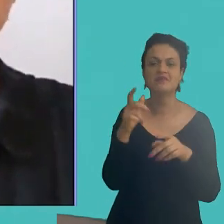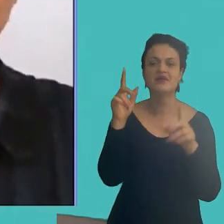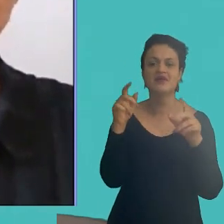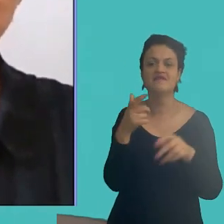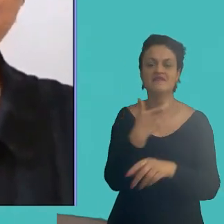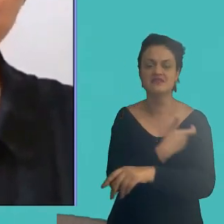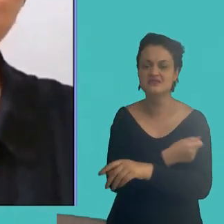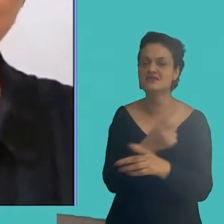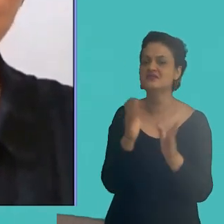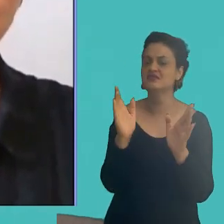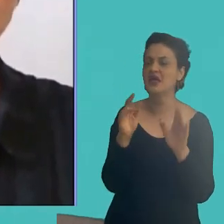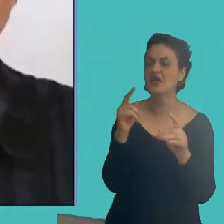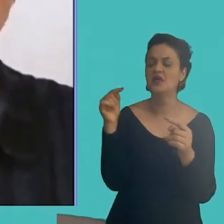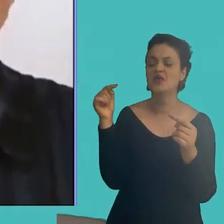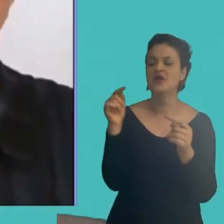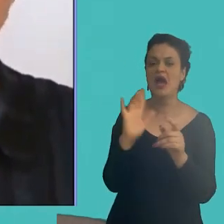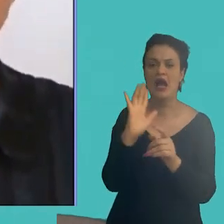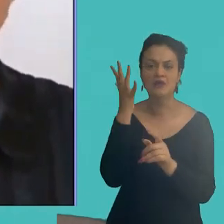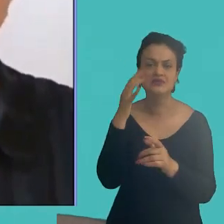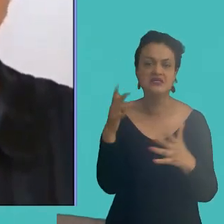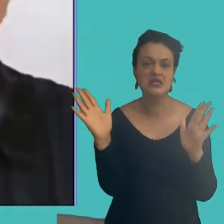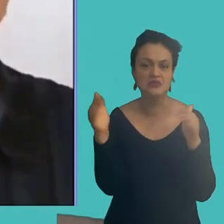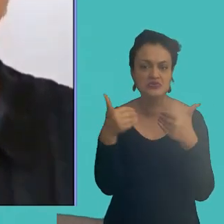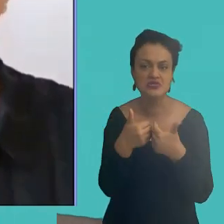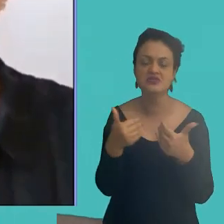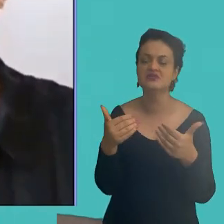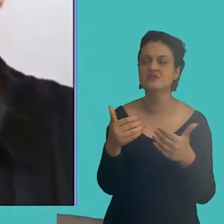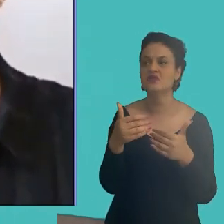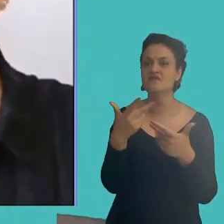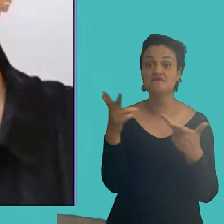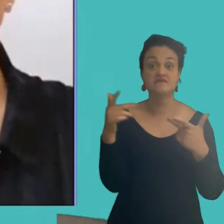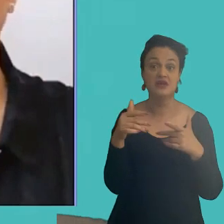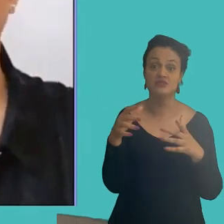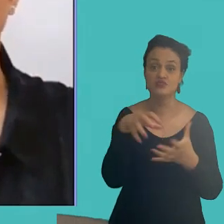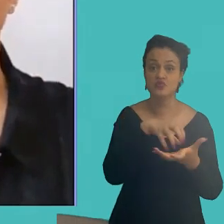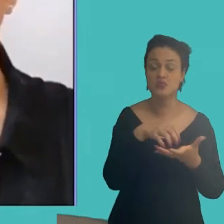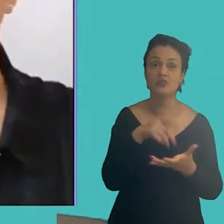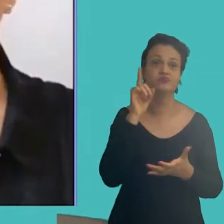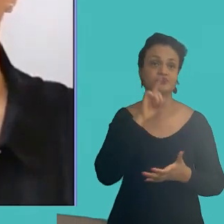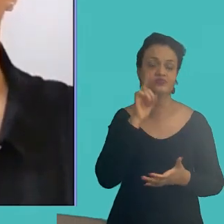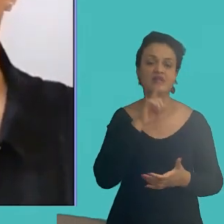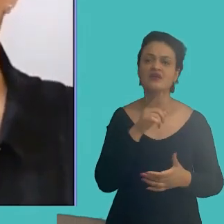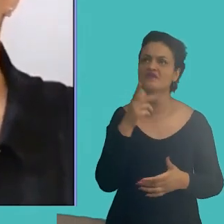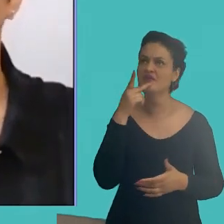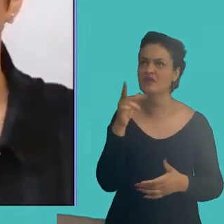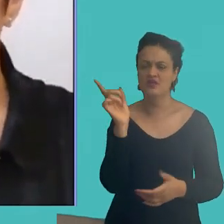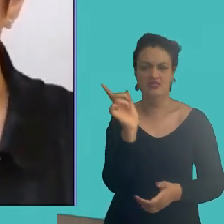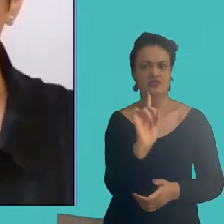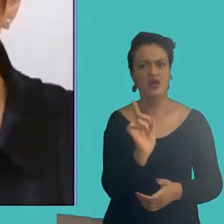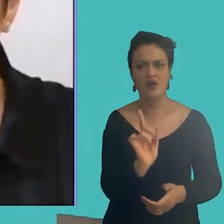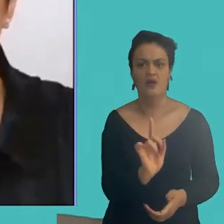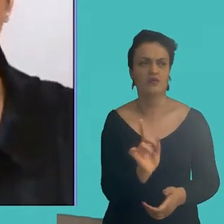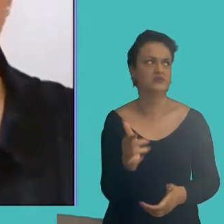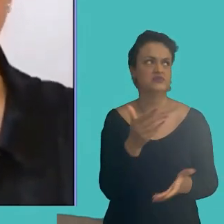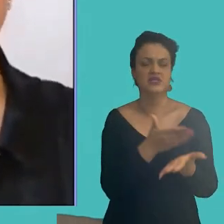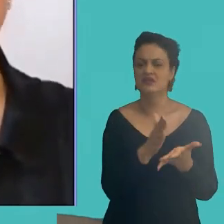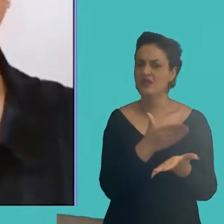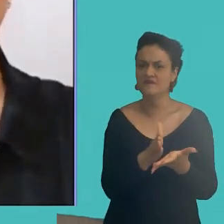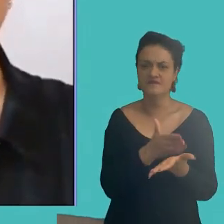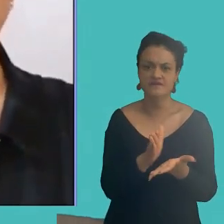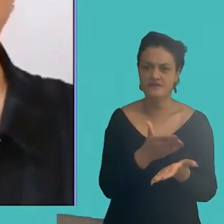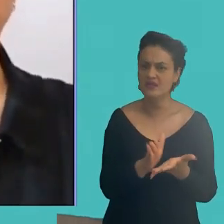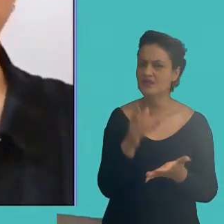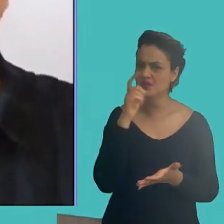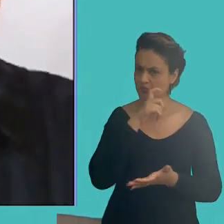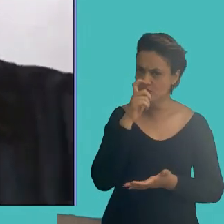uma associação que diversos órgãos de saúde pública dos Estados Unidos descartaram categoricamente, são inverdades, são mentiras,